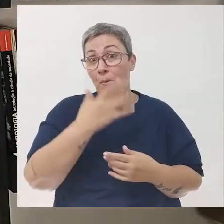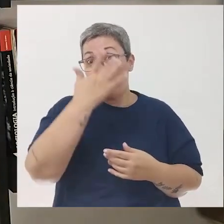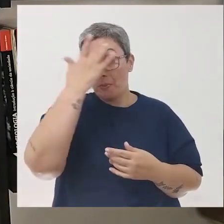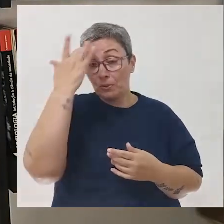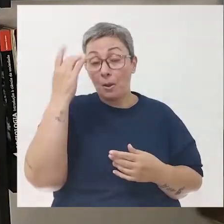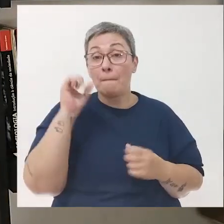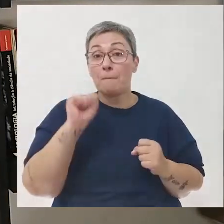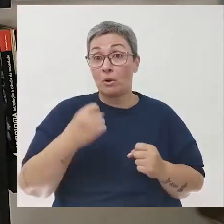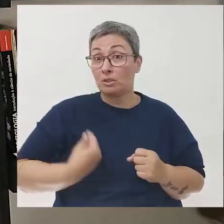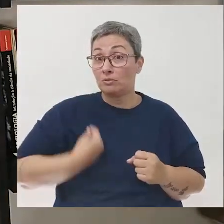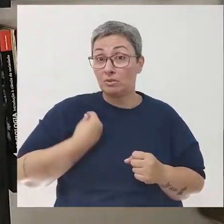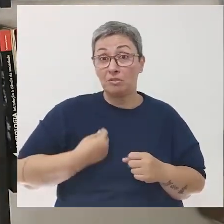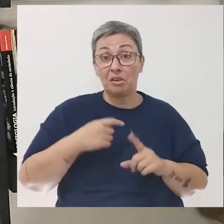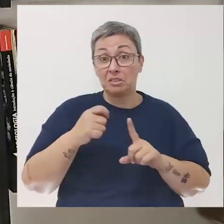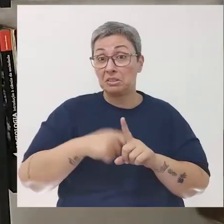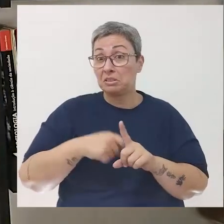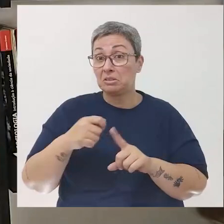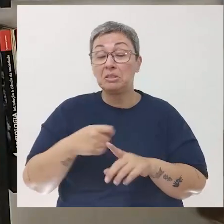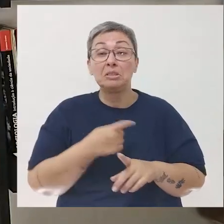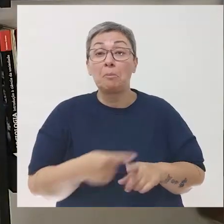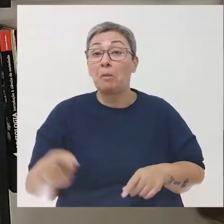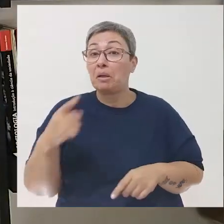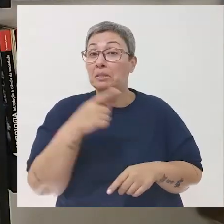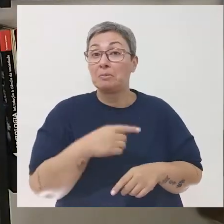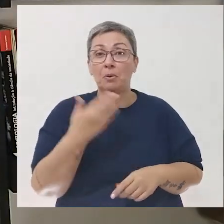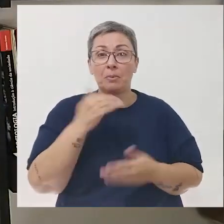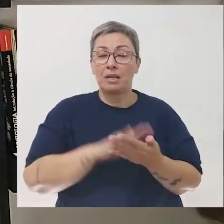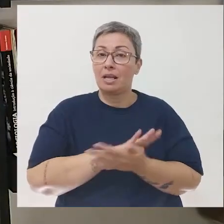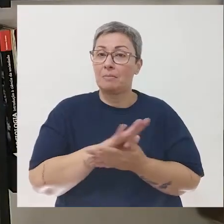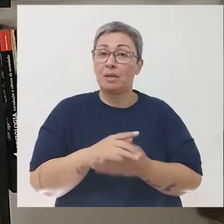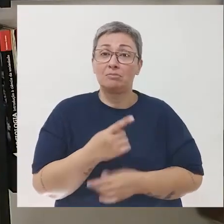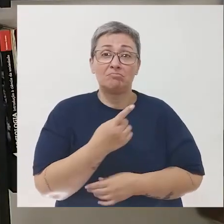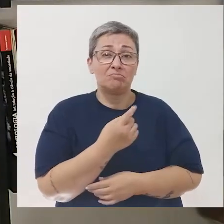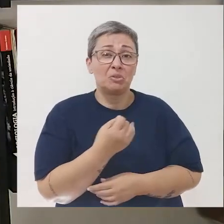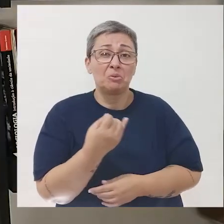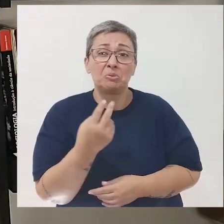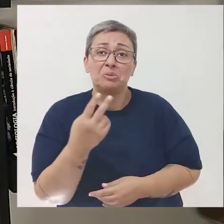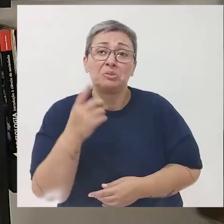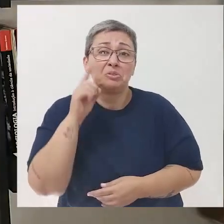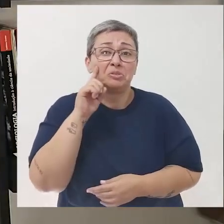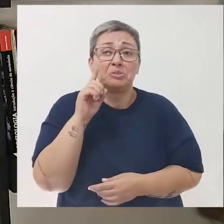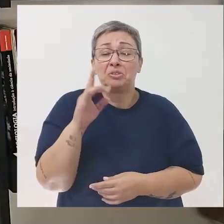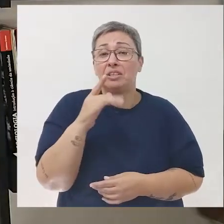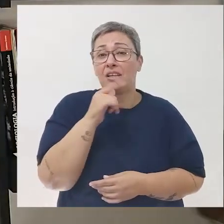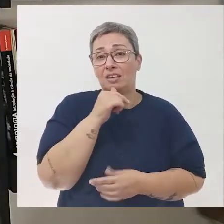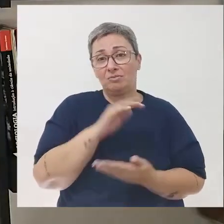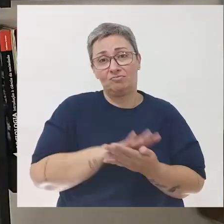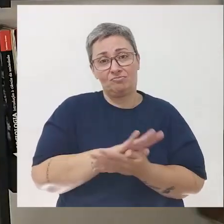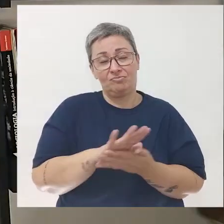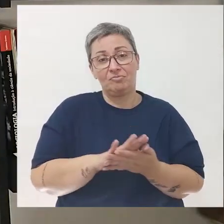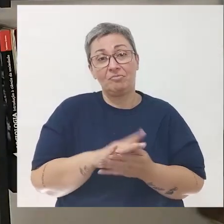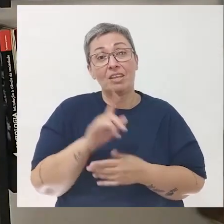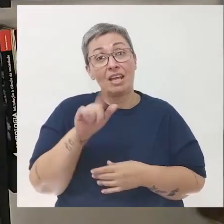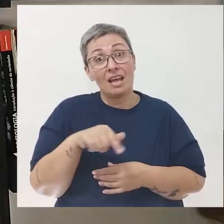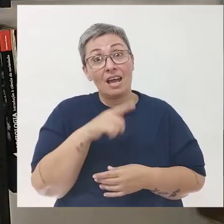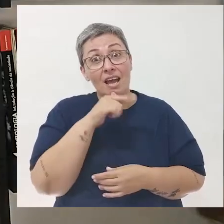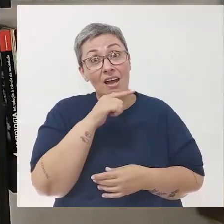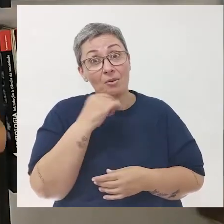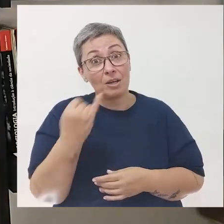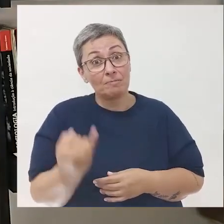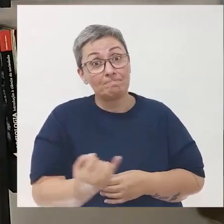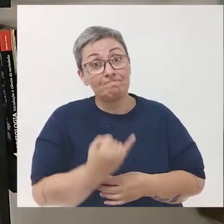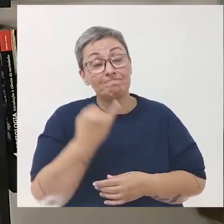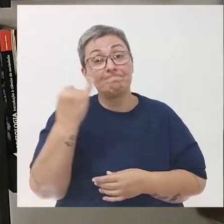Uma pessoa pode viver semanas sem comida, mas somente alguns dias sem água. A água,